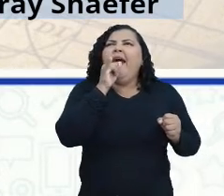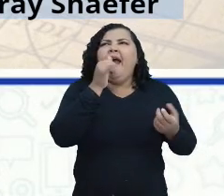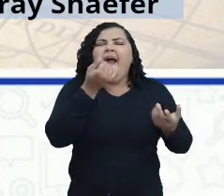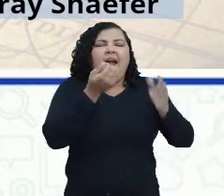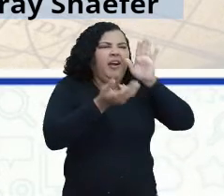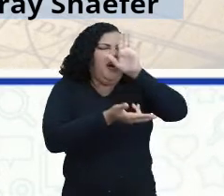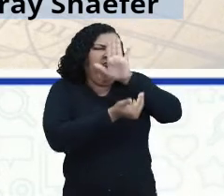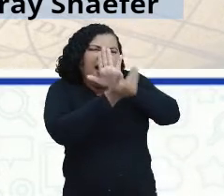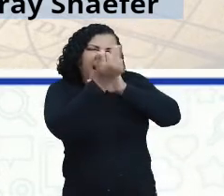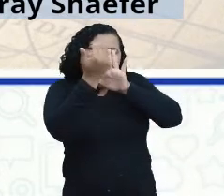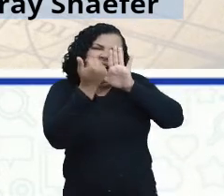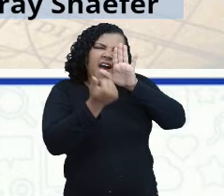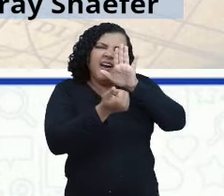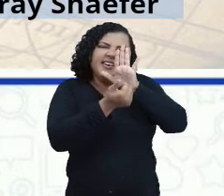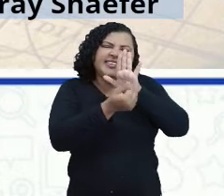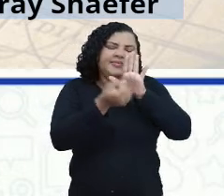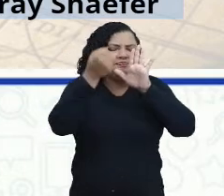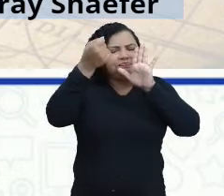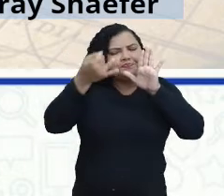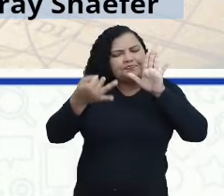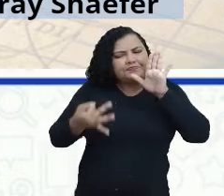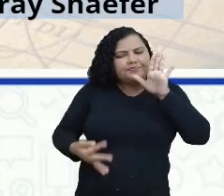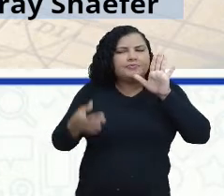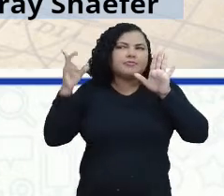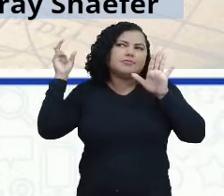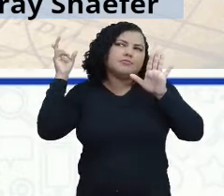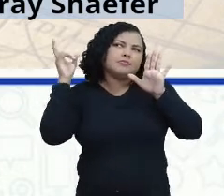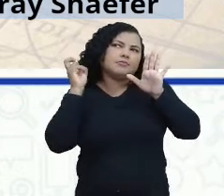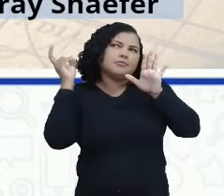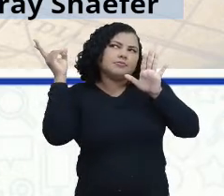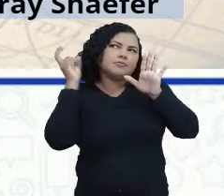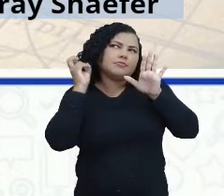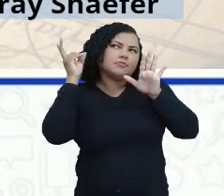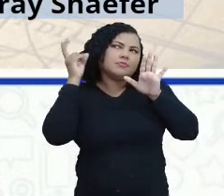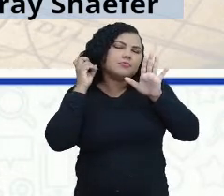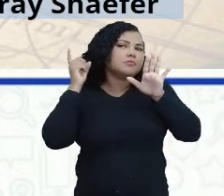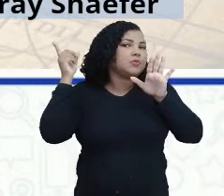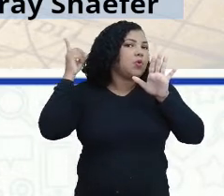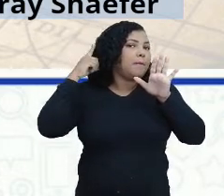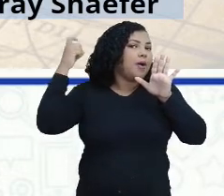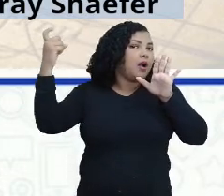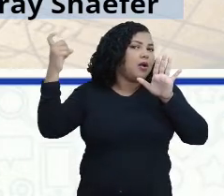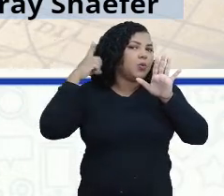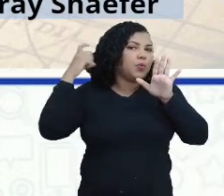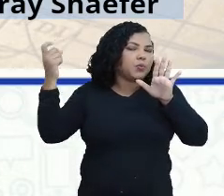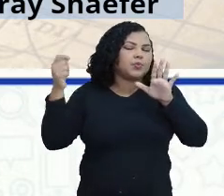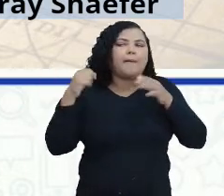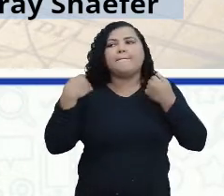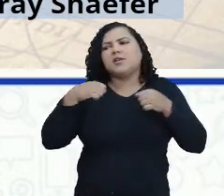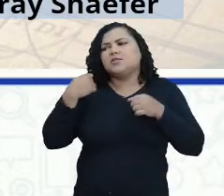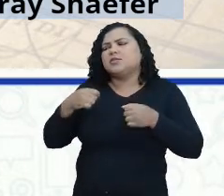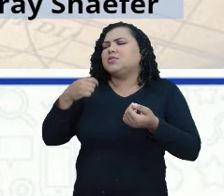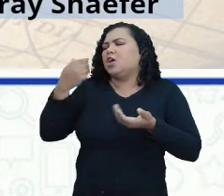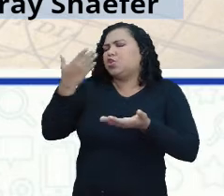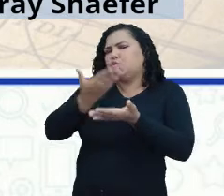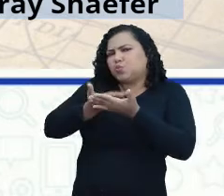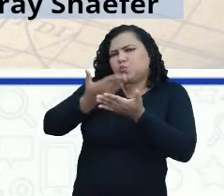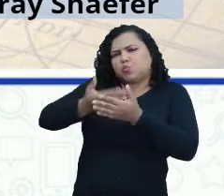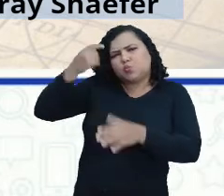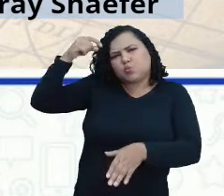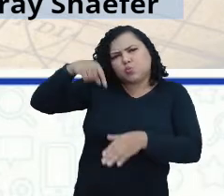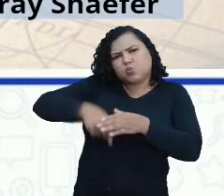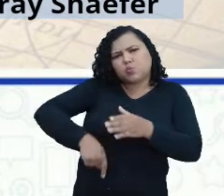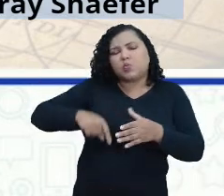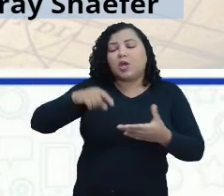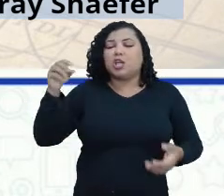muita técnica e paciência. Então, milhares de gravações deveriam ser feitas, milhares de medições realizadas e